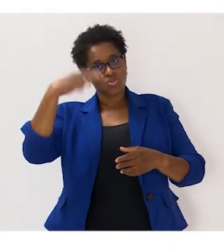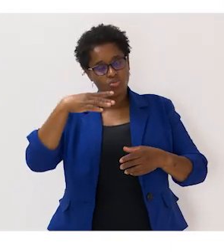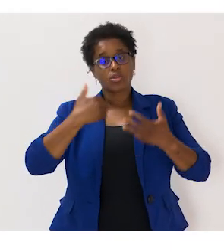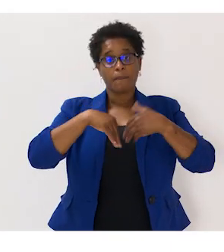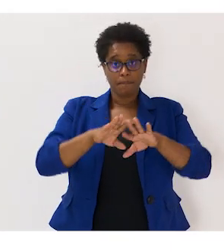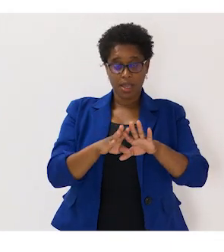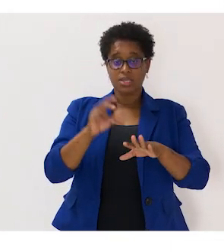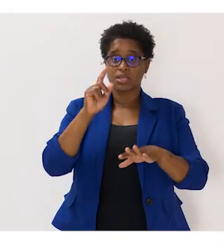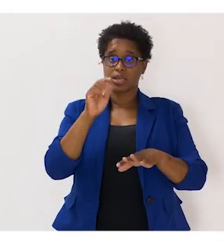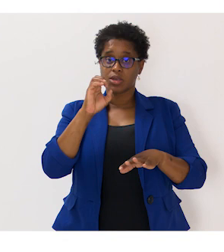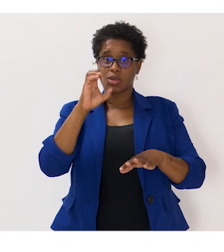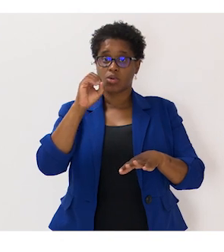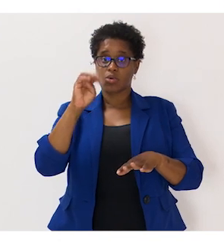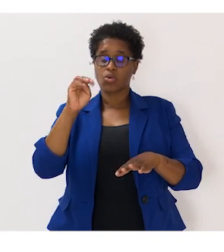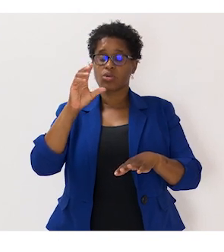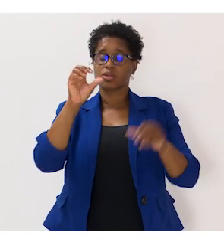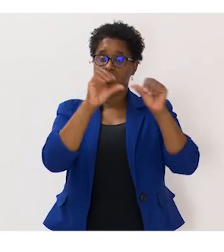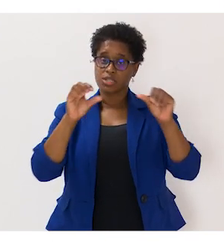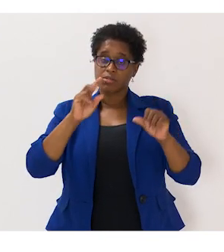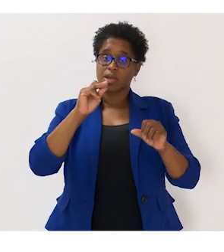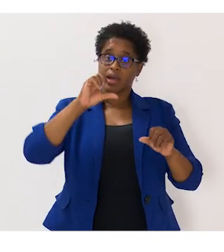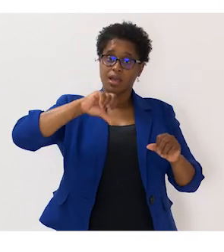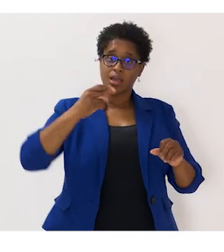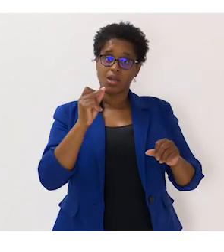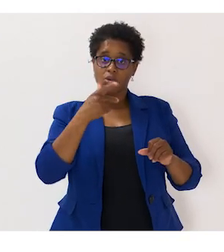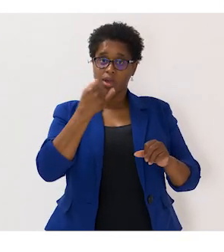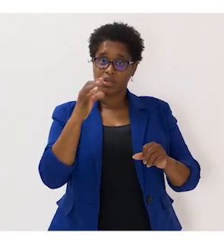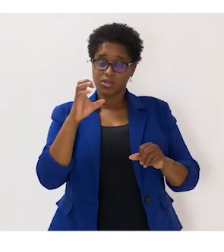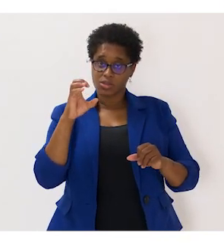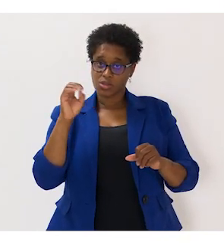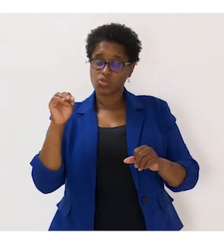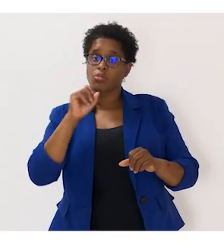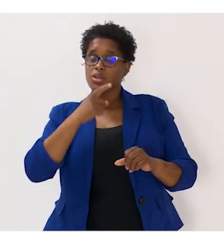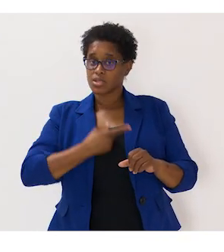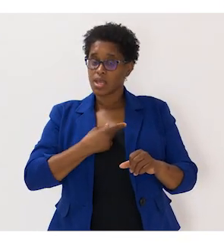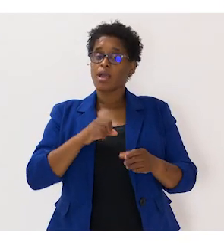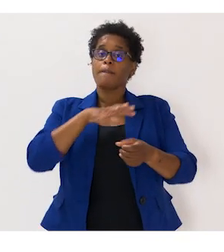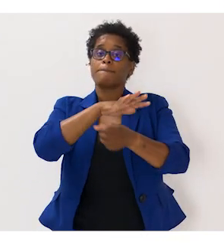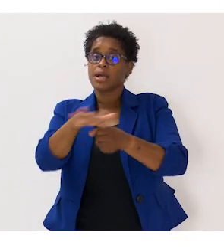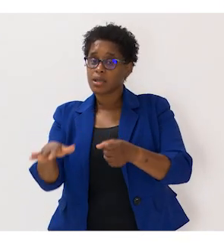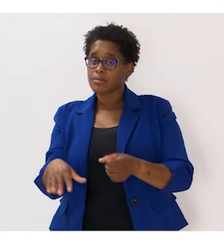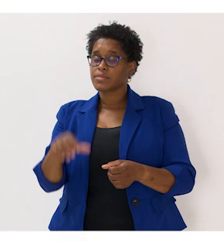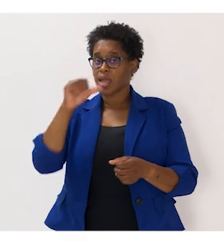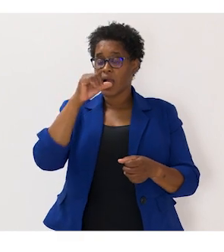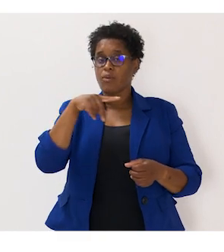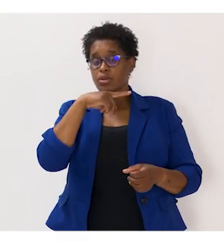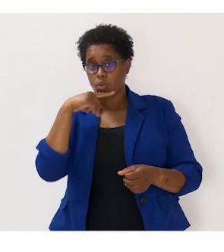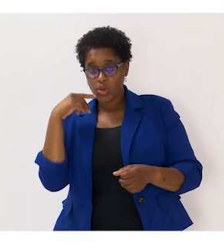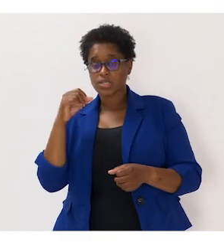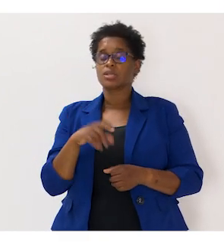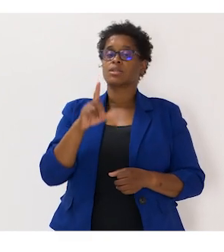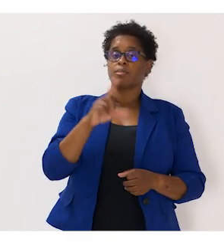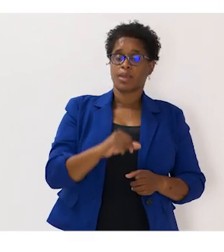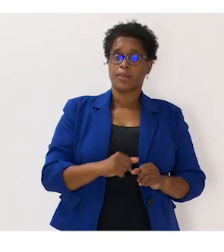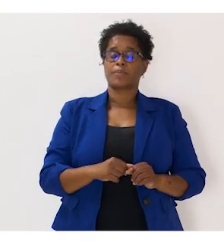Mas os ecossistemas aquáticos podem ser classificados em marinhos, de água doce